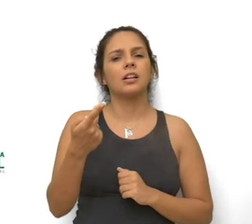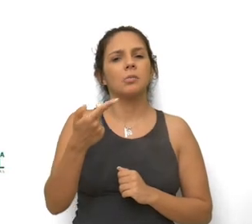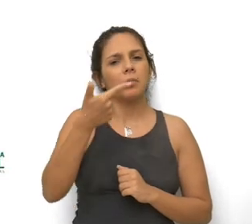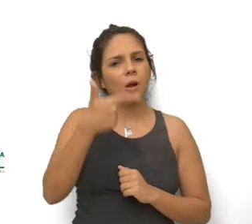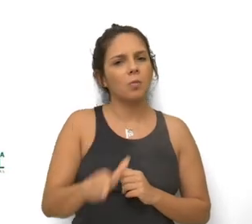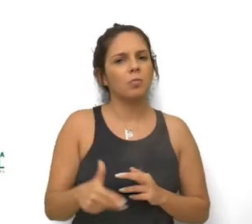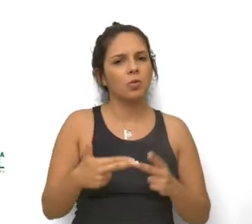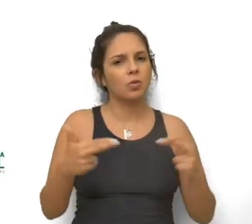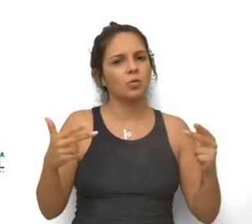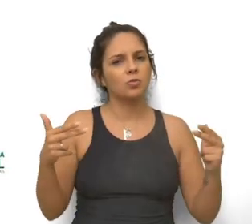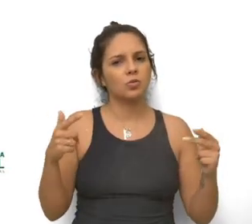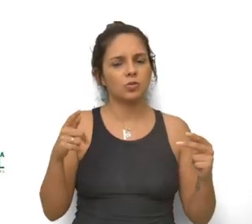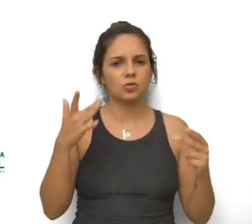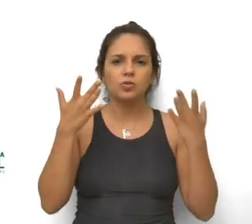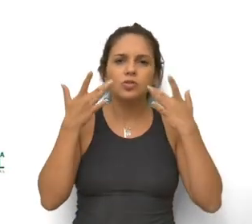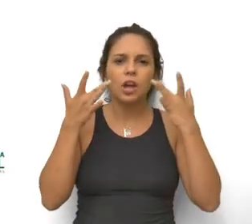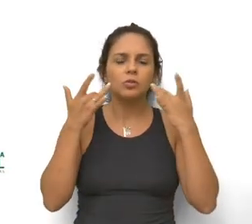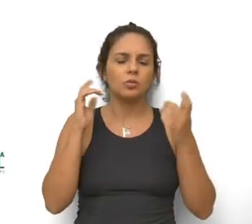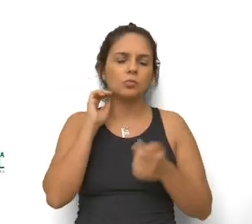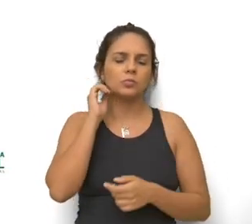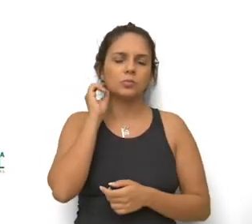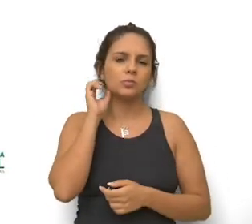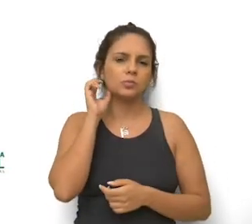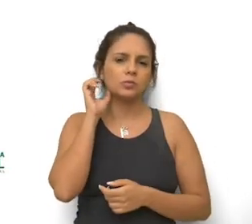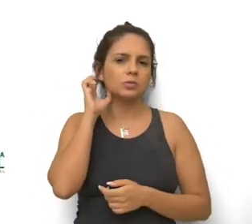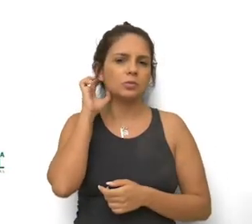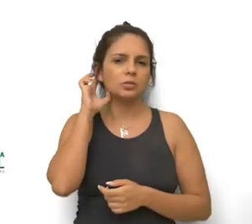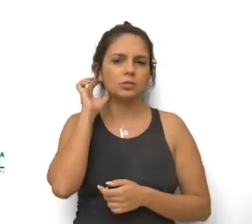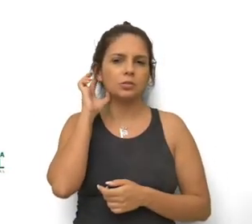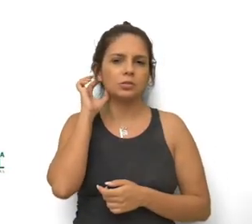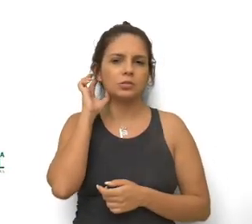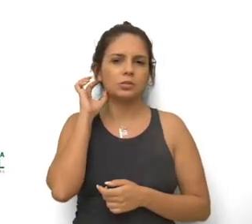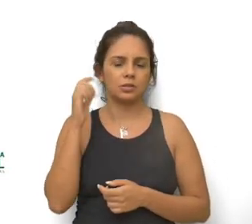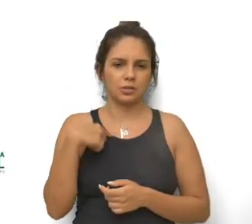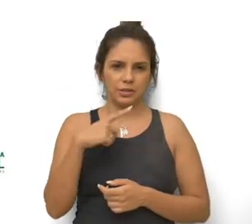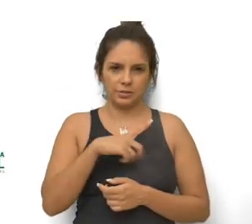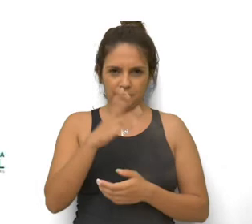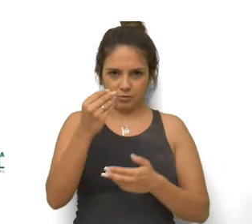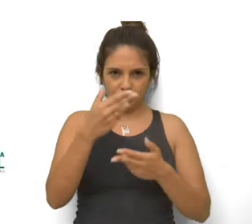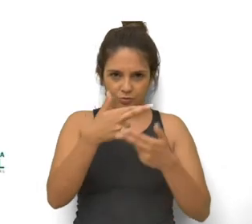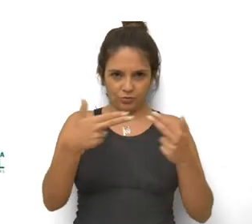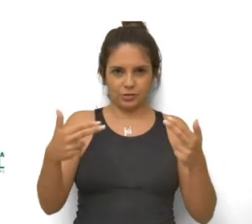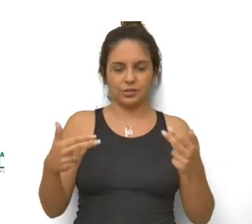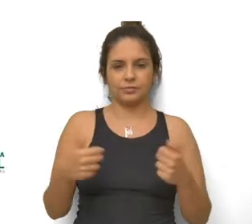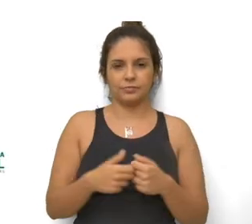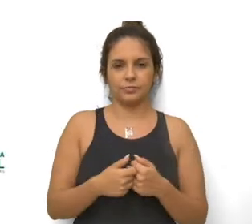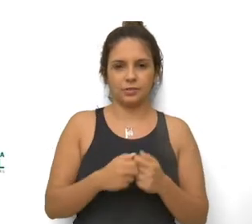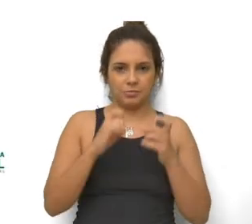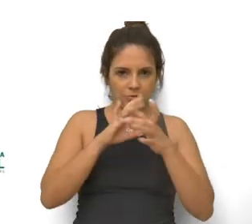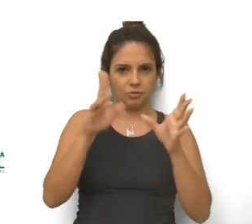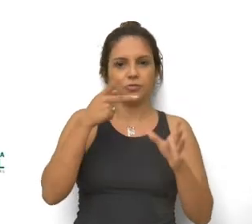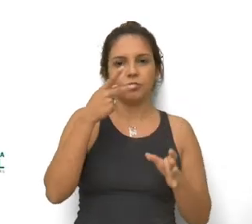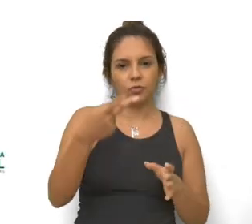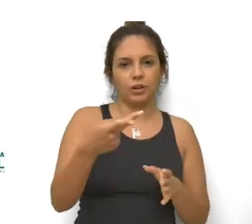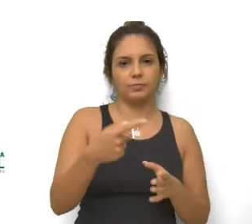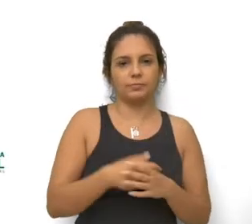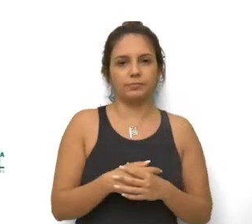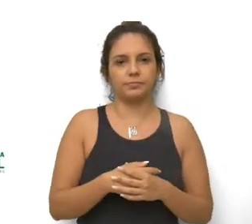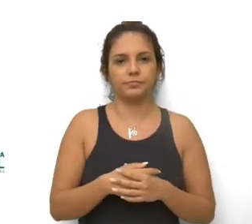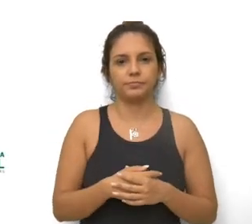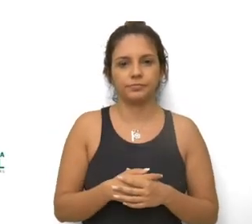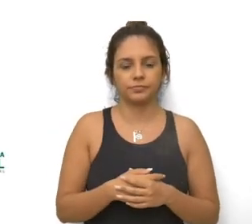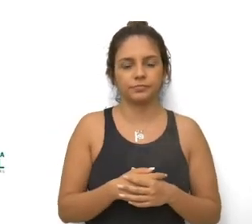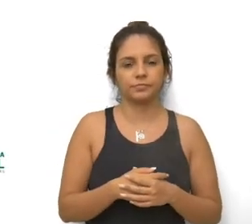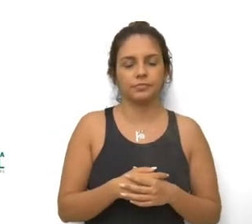mais alguma coisa do espetáculo, Regina? Eu tenho várias coisas que eu posso falar, mas eu me